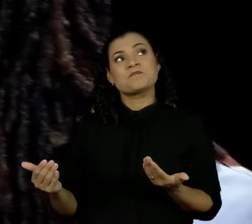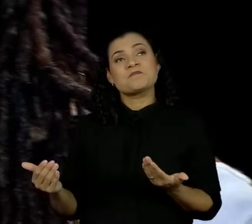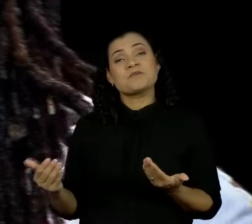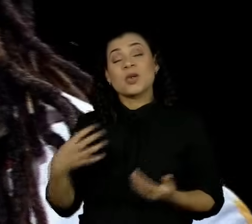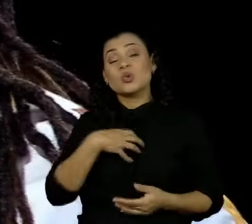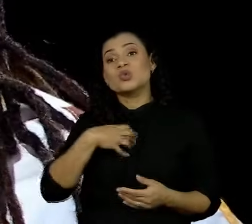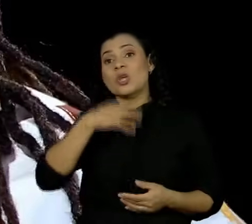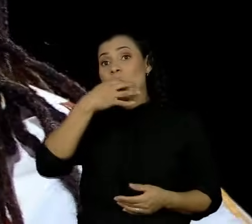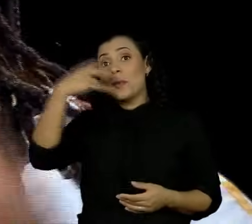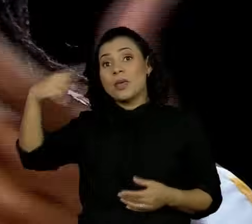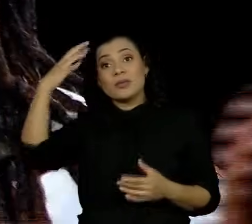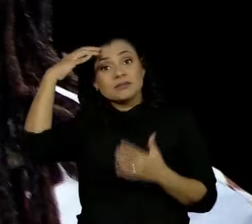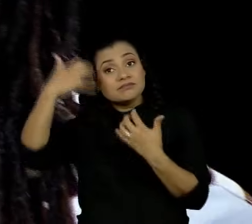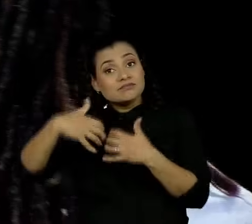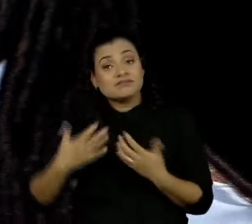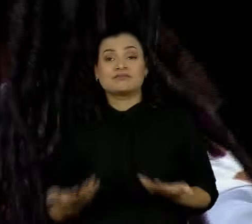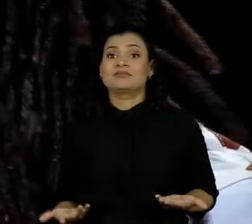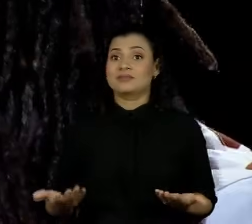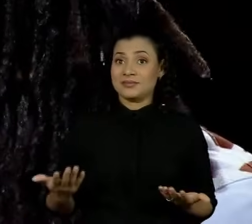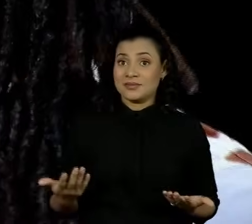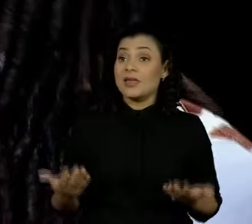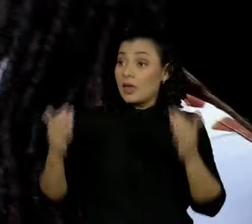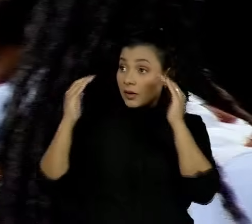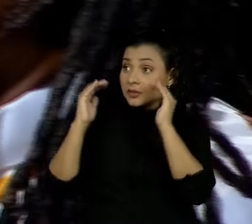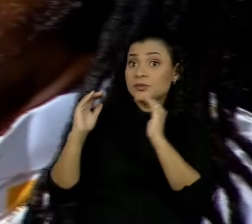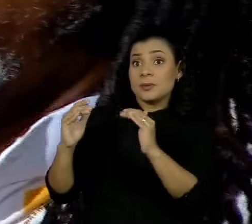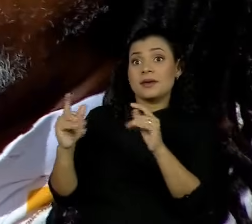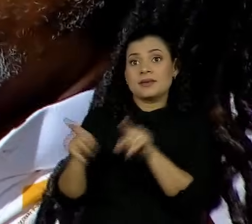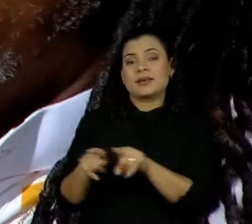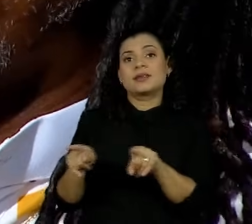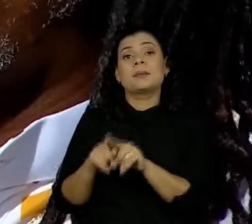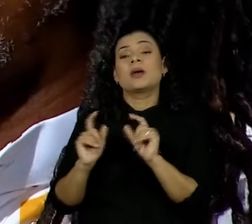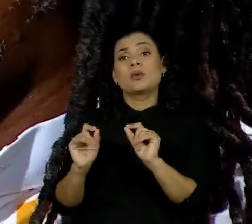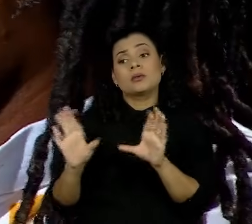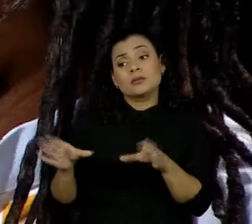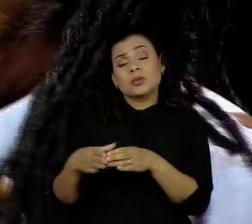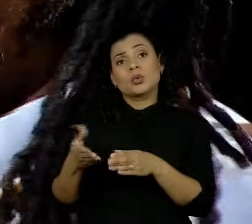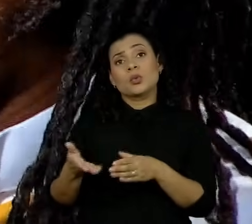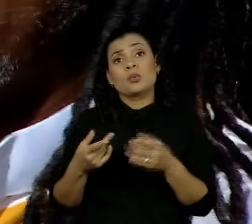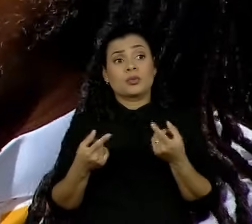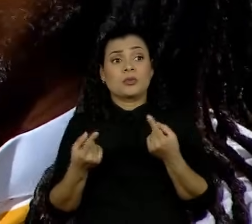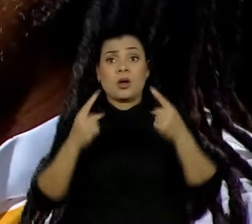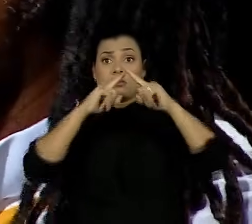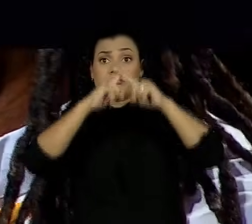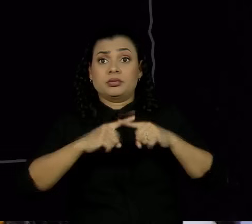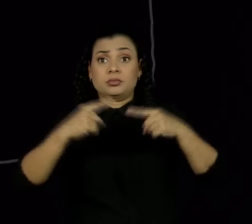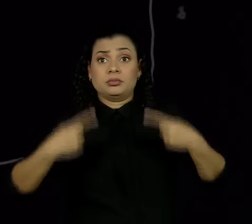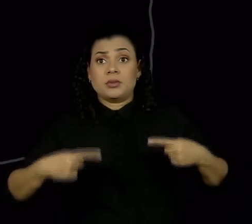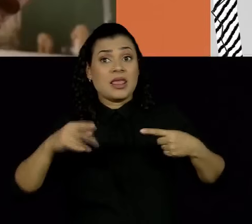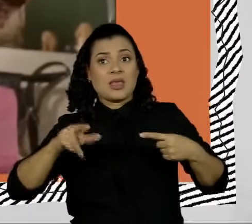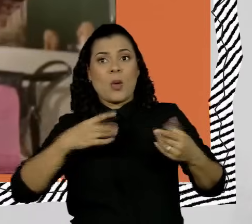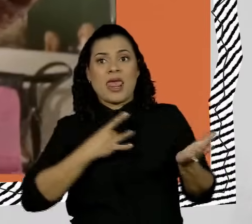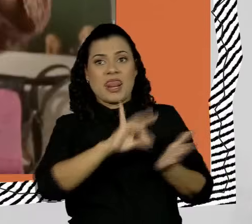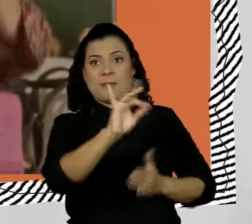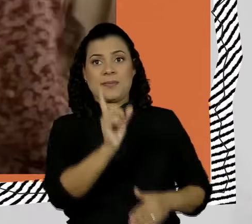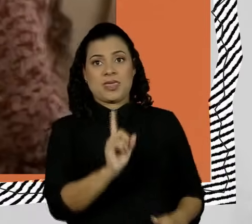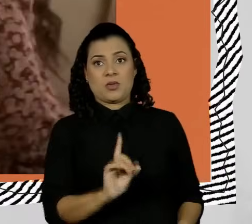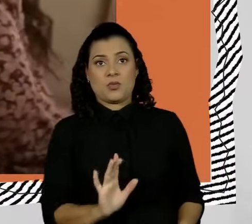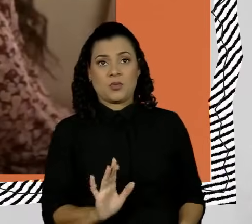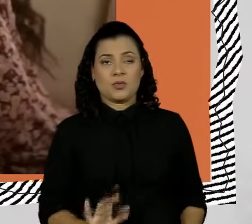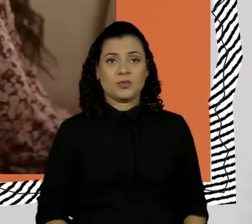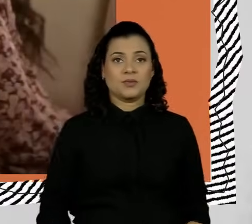forma de pensar e de alcançar, e respeitar o time oposto também, que não é seu inimigo, né?